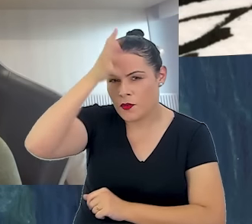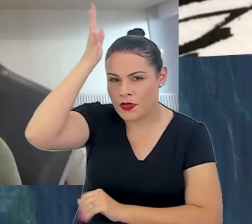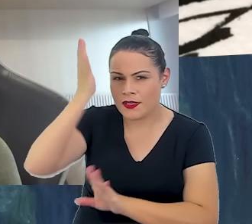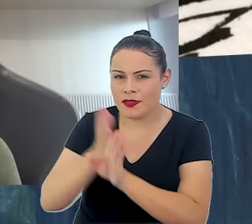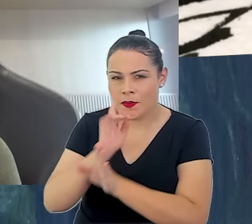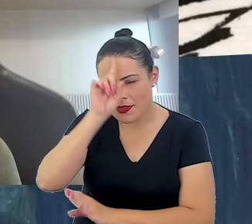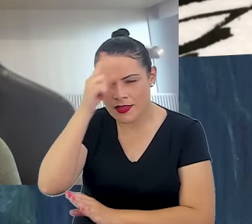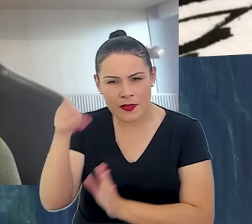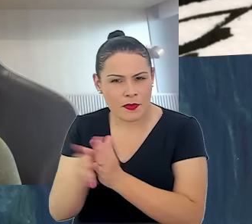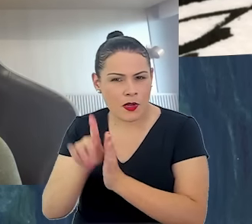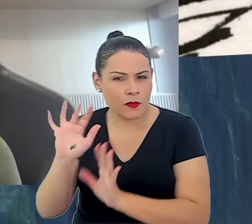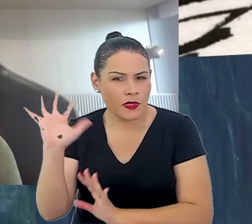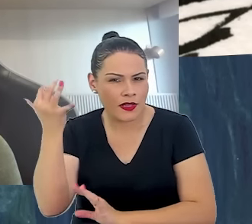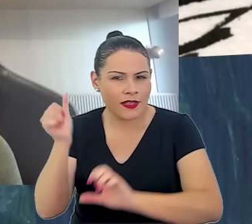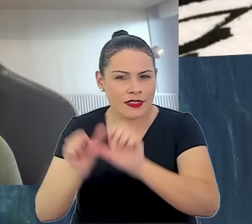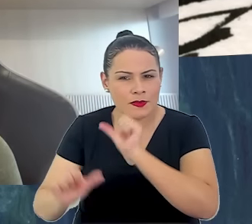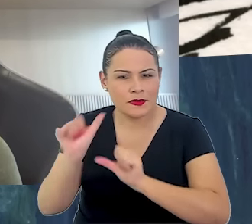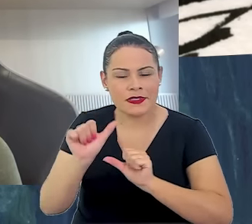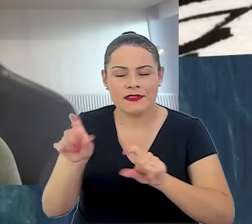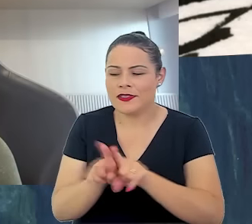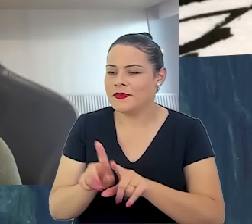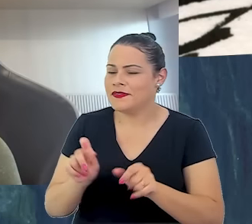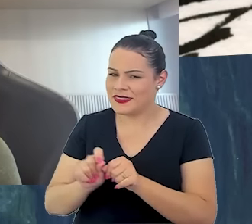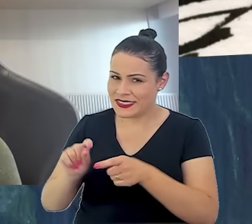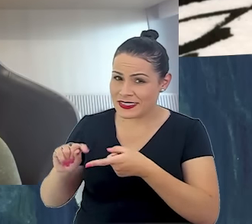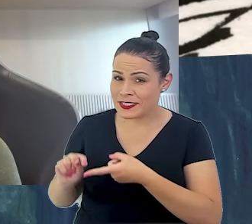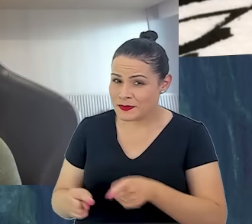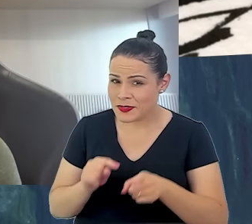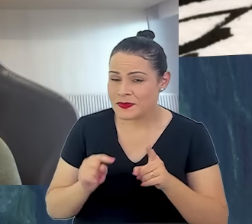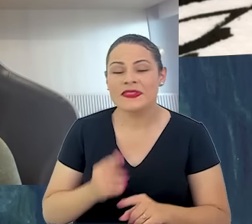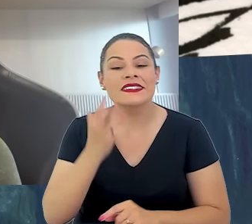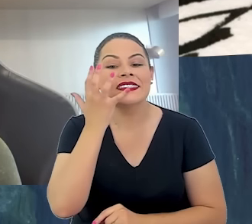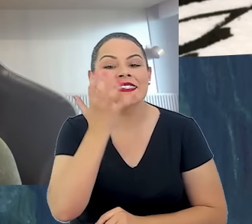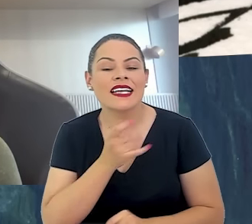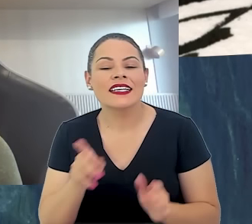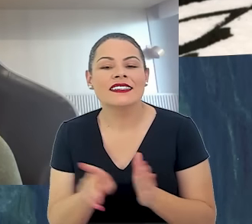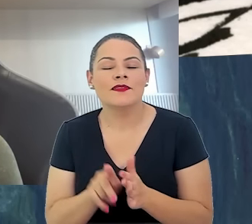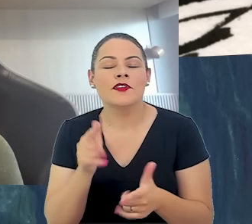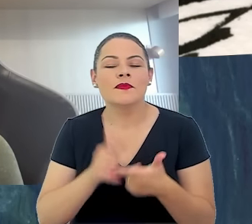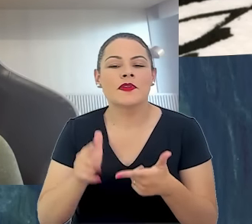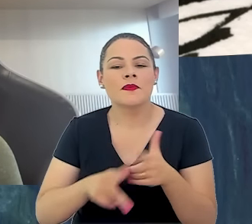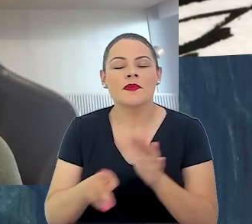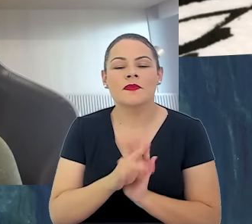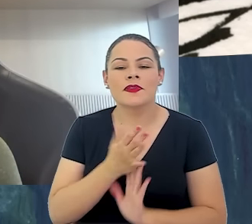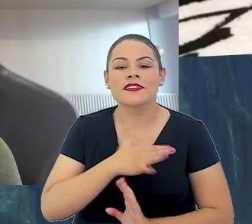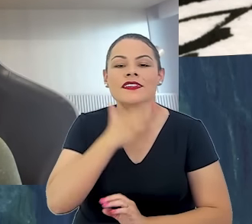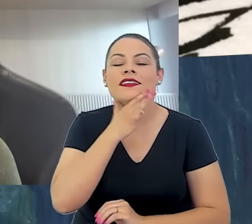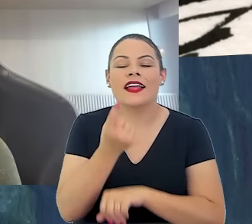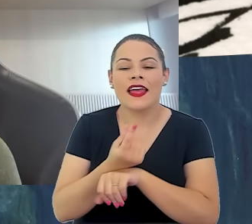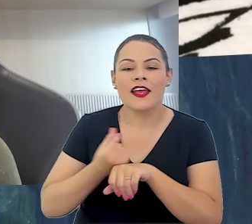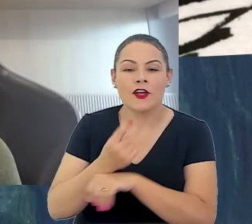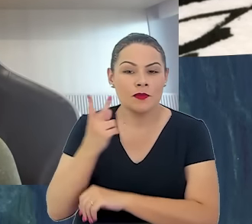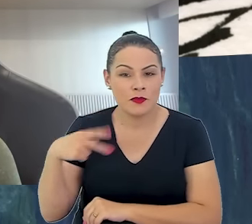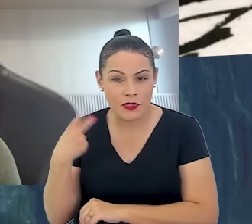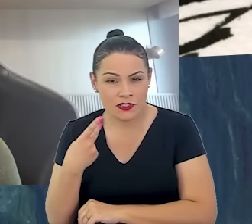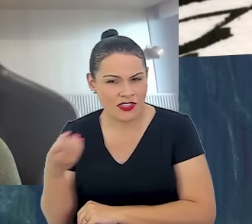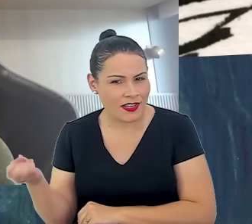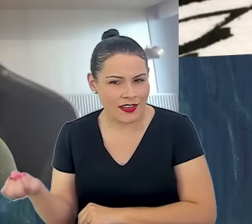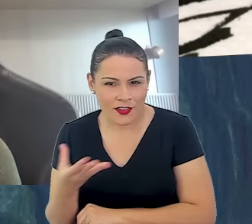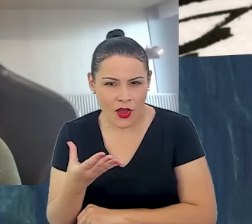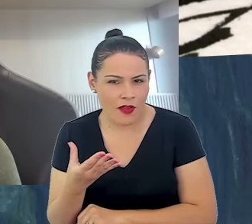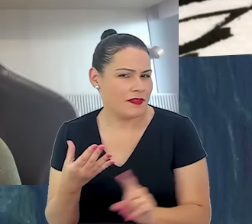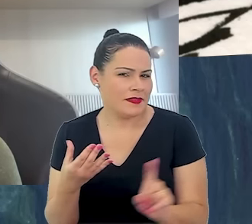de crises climáticas provocando eh problemas grandes crises econômicas financeiras e políticas ela não é